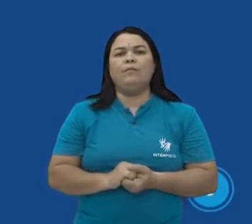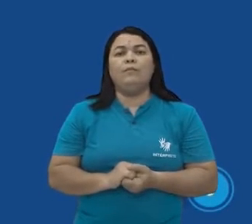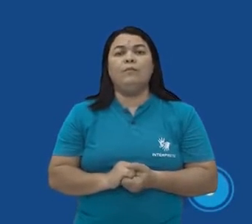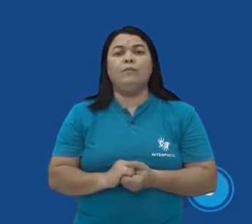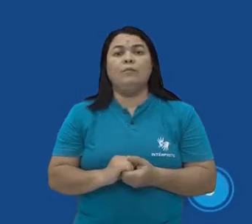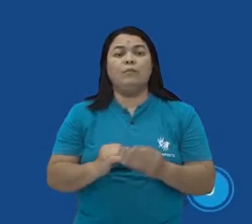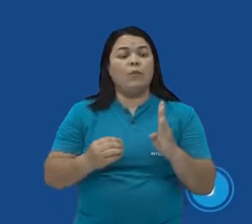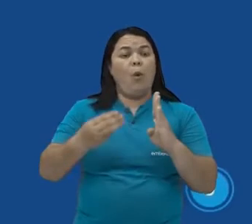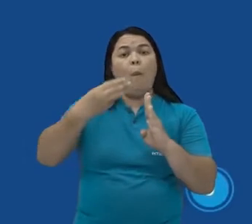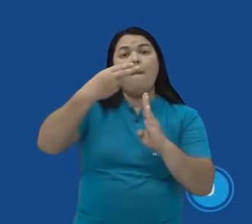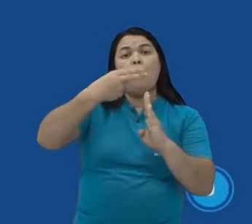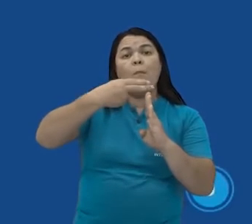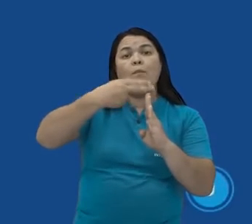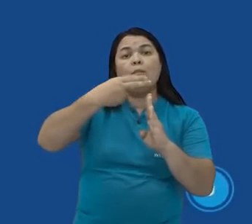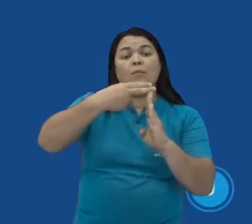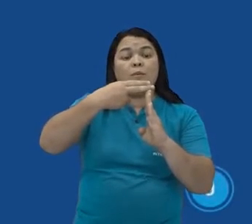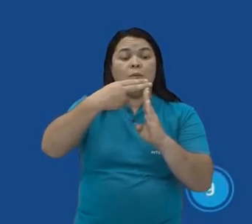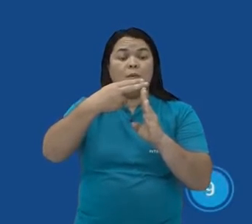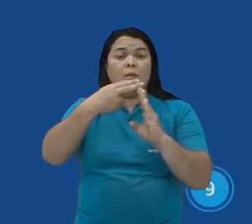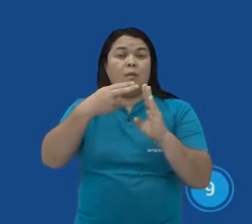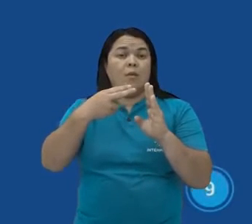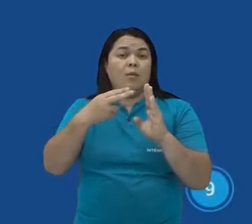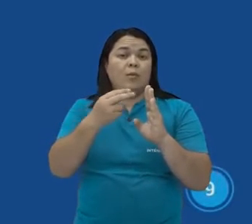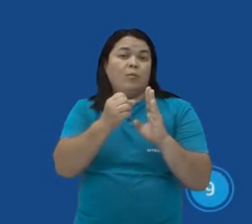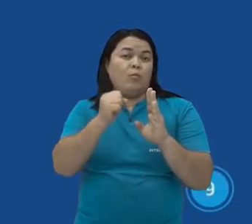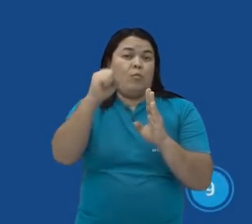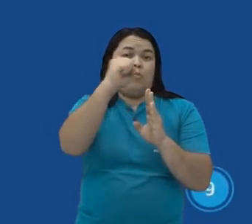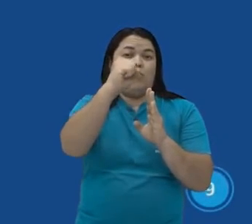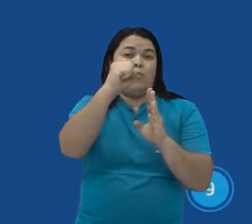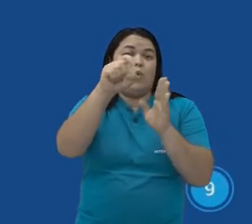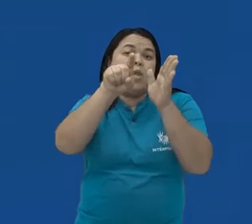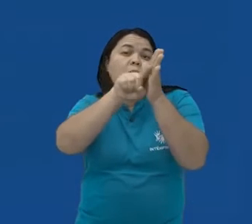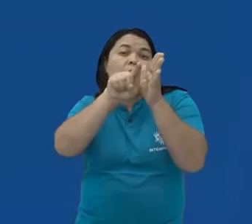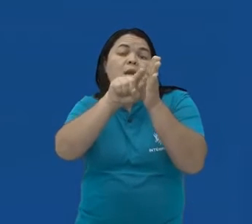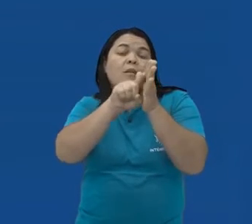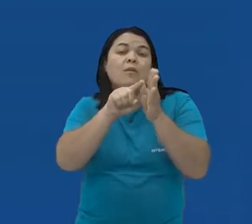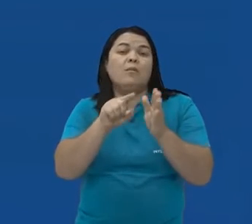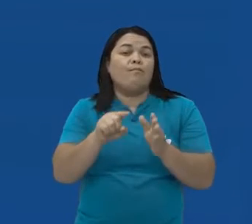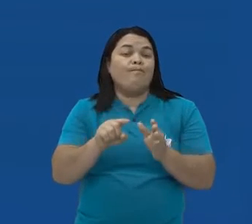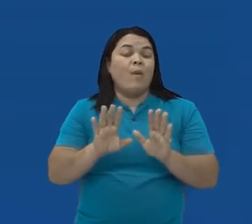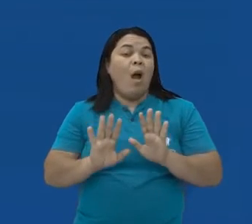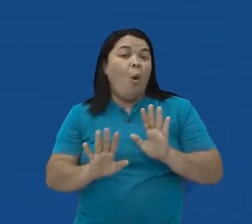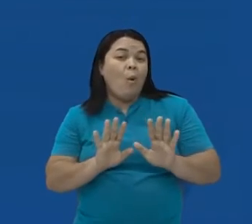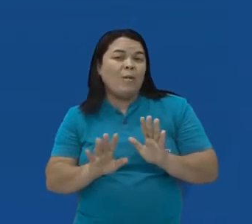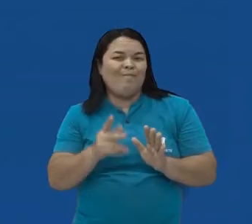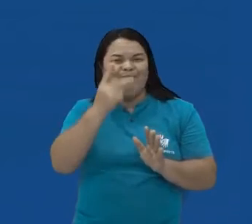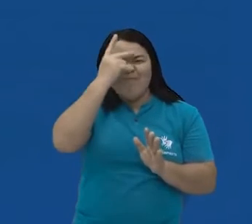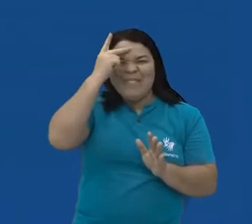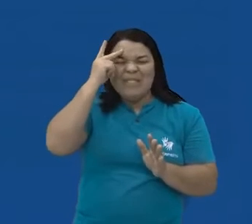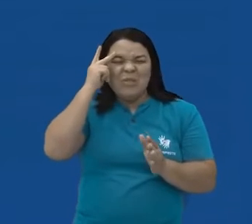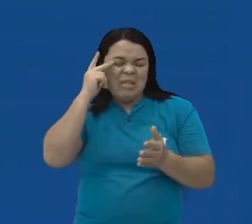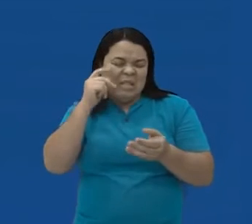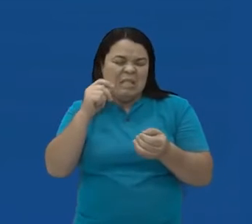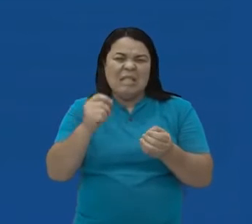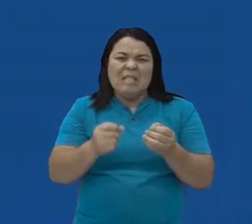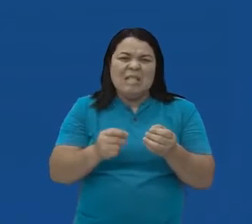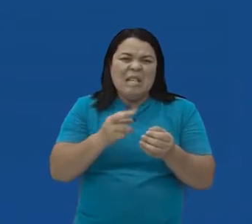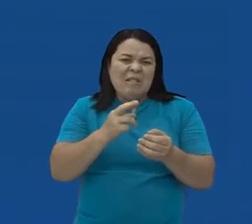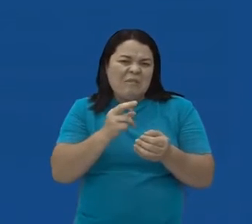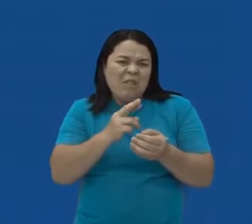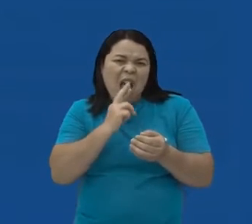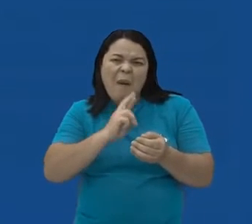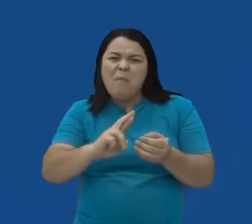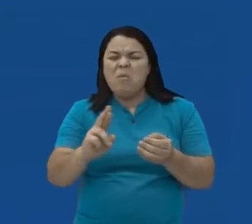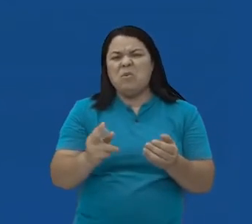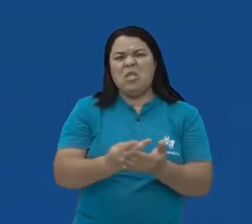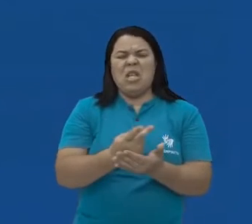potência com expoente inteiro negativo? Um erro que muita gente comete é o seguinte, tá? Por exemplo, assim, professor,